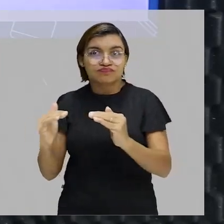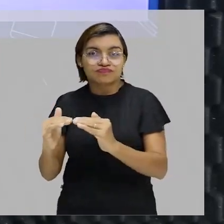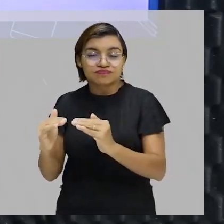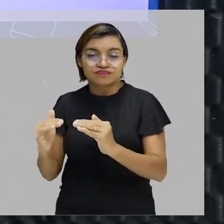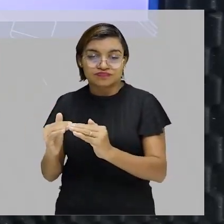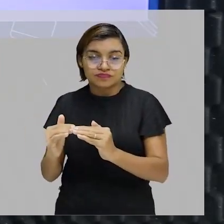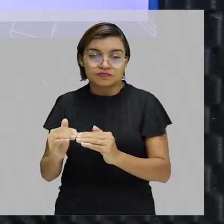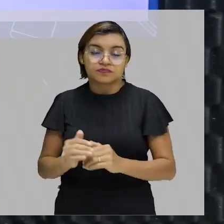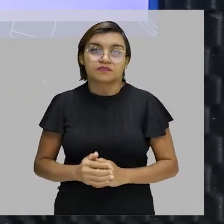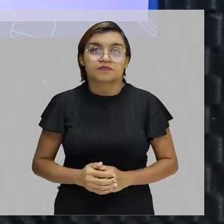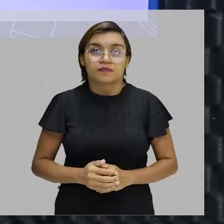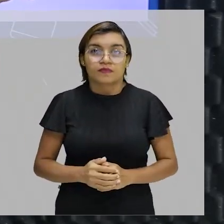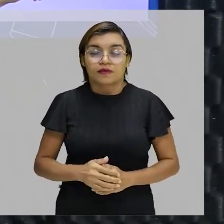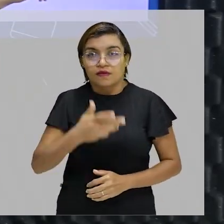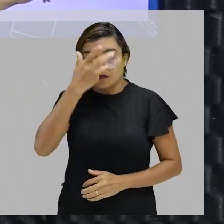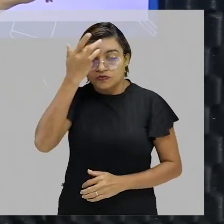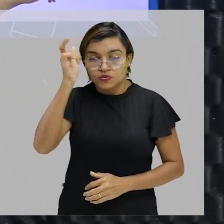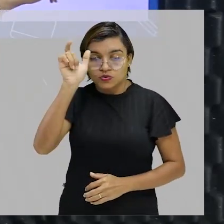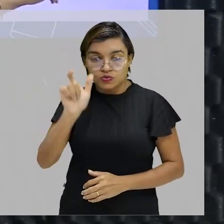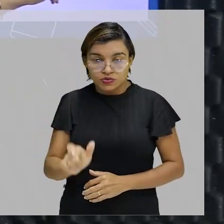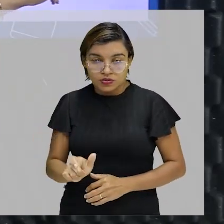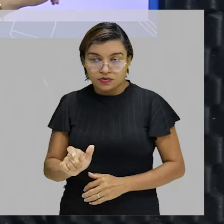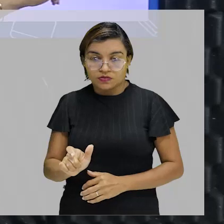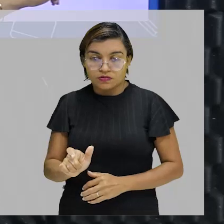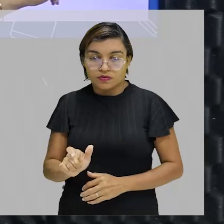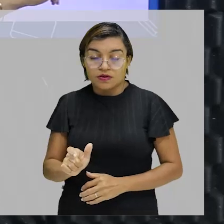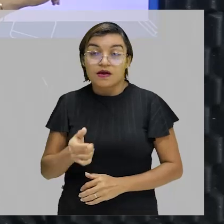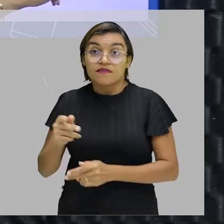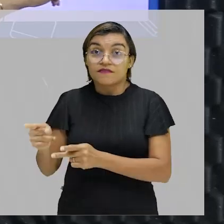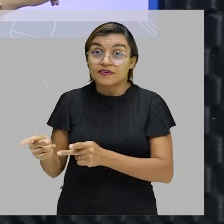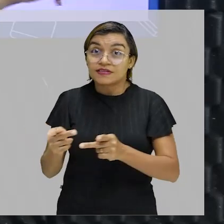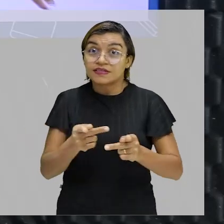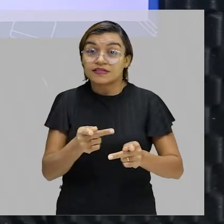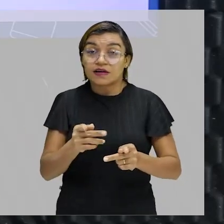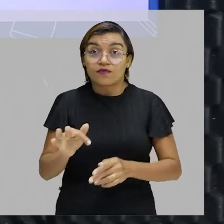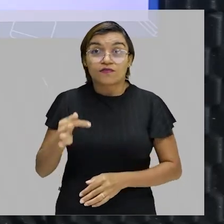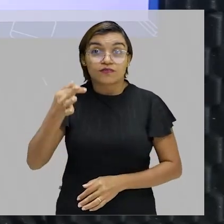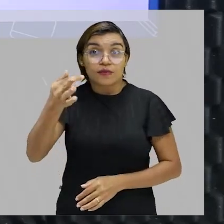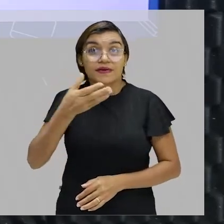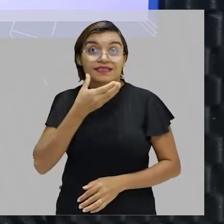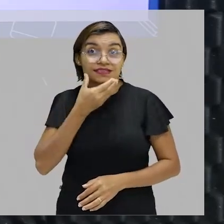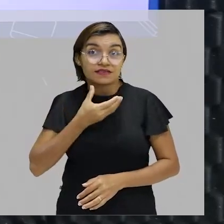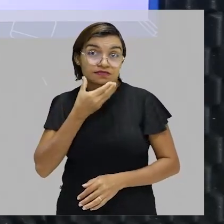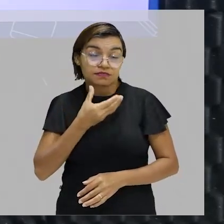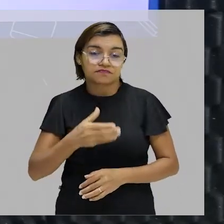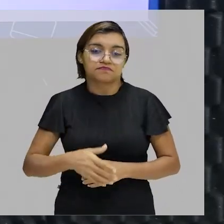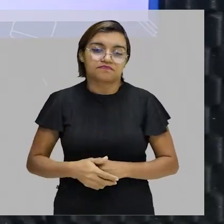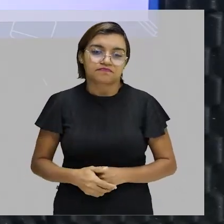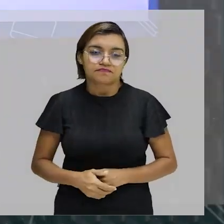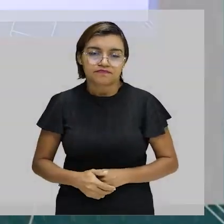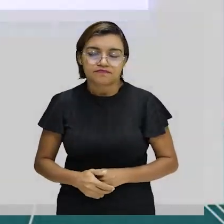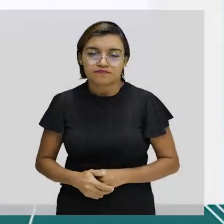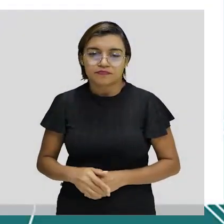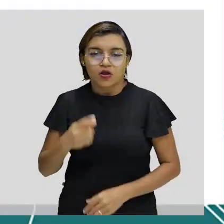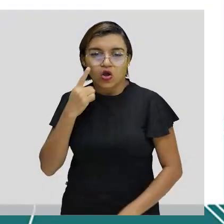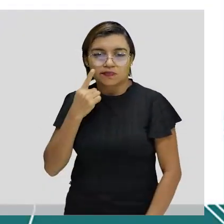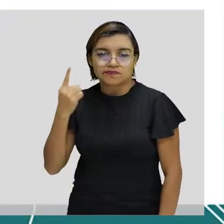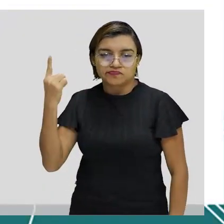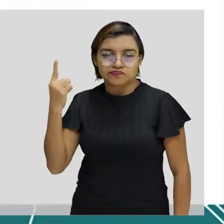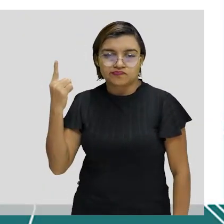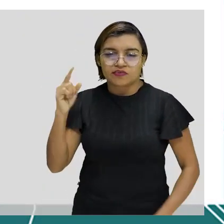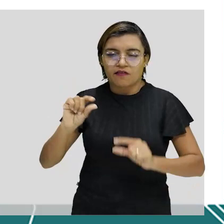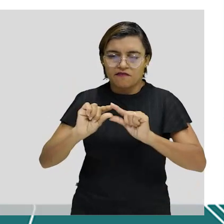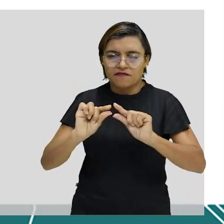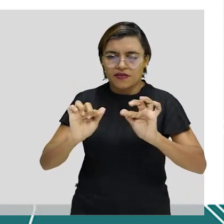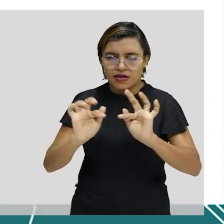sujeito. Ó, nos visitarão em dezembro, tá? Beleza. Olha aqui, eu já